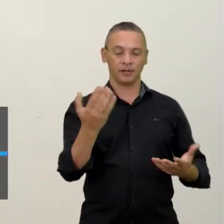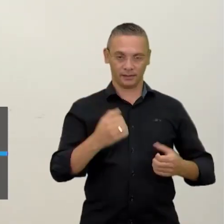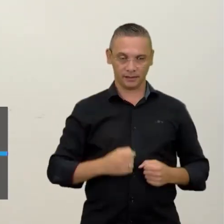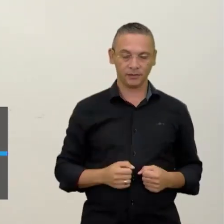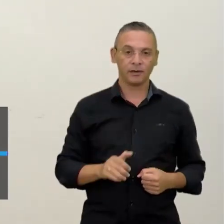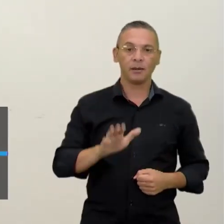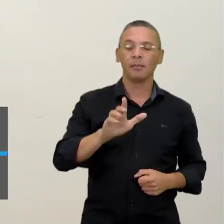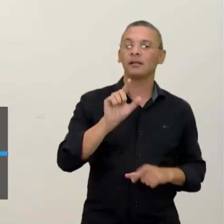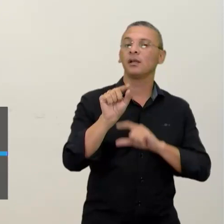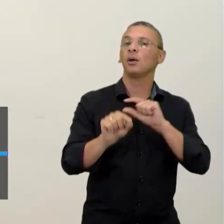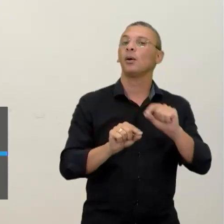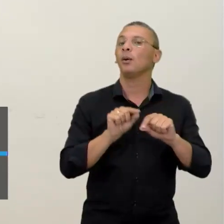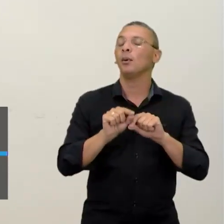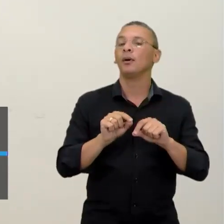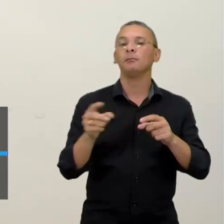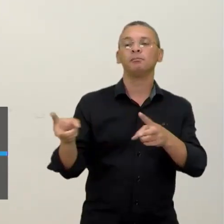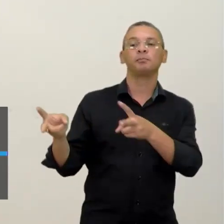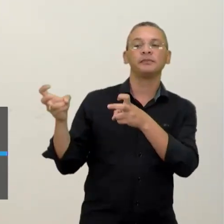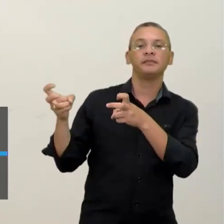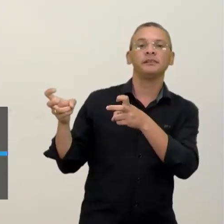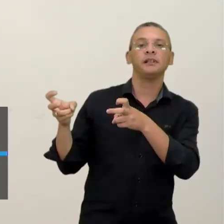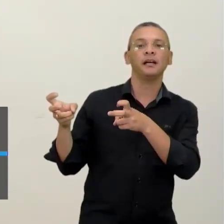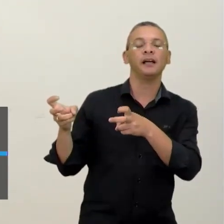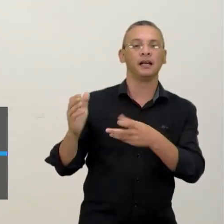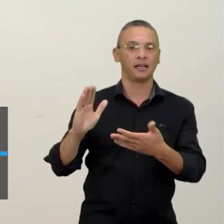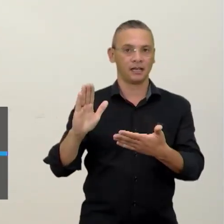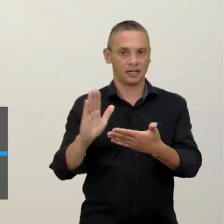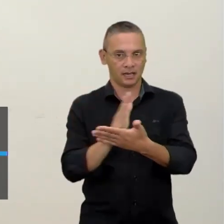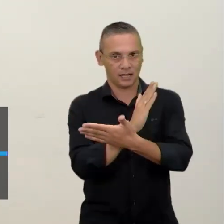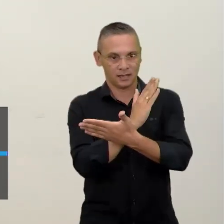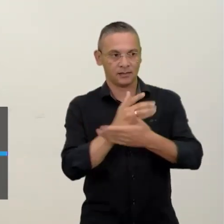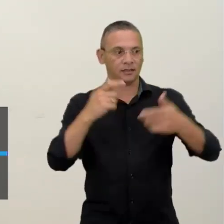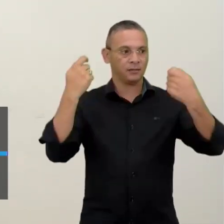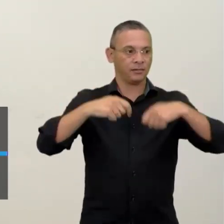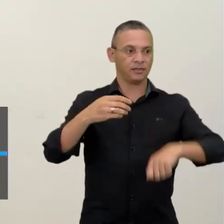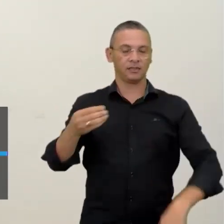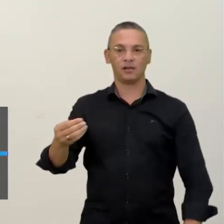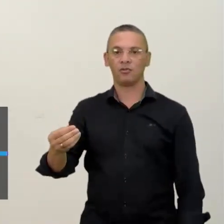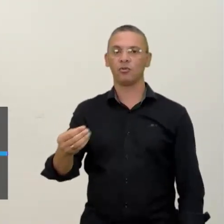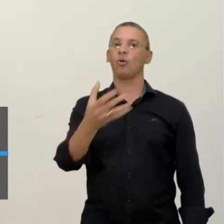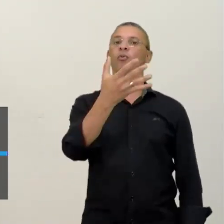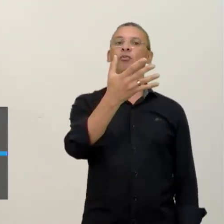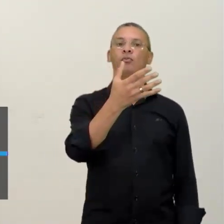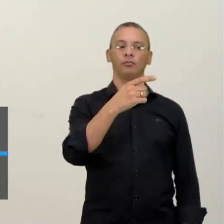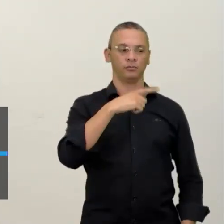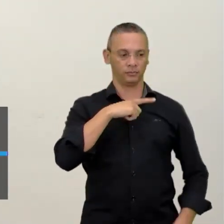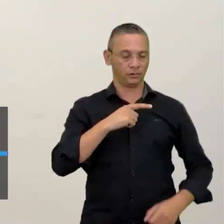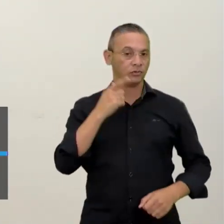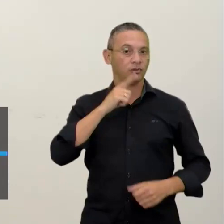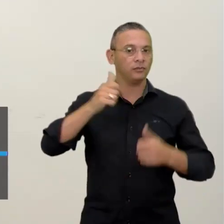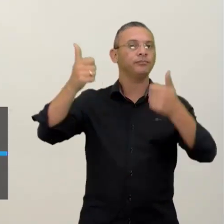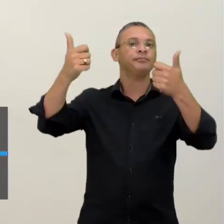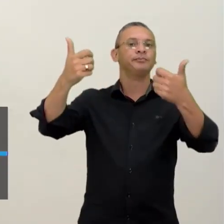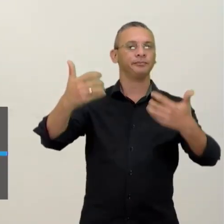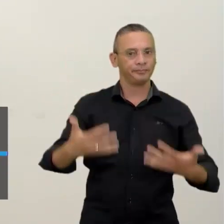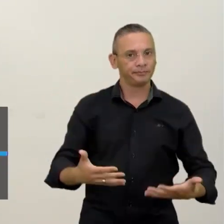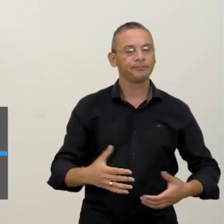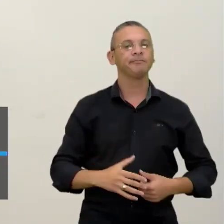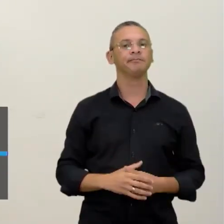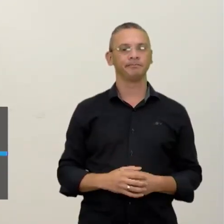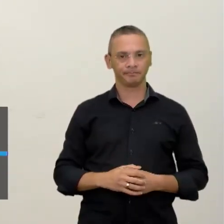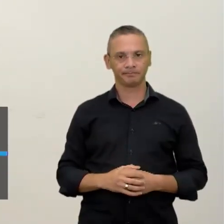estudadas, mas é importante também perceber que há momentos em que há necessidade de uma inovação. De novo, estou dando muita volta.